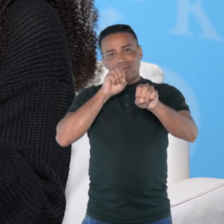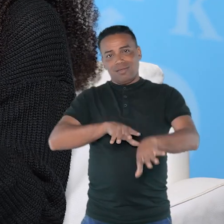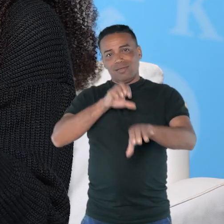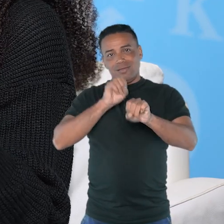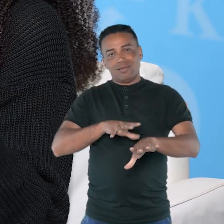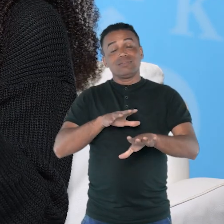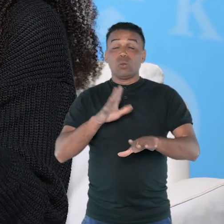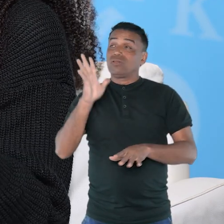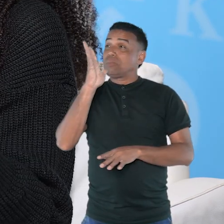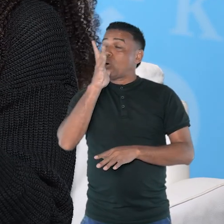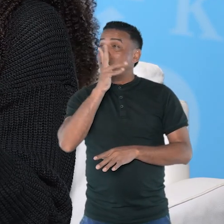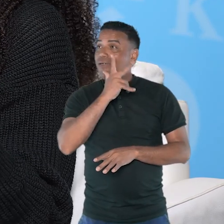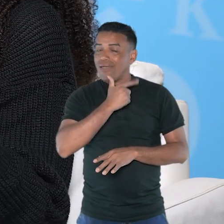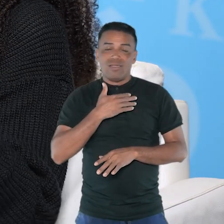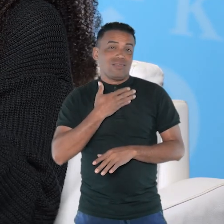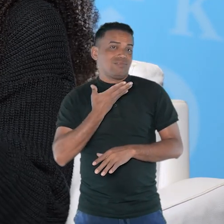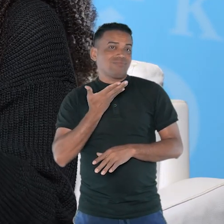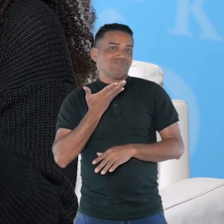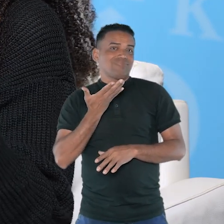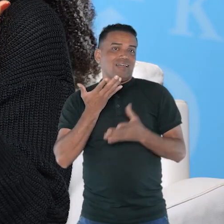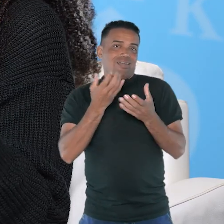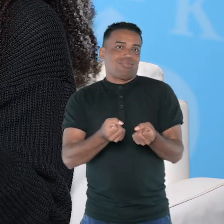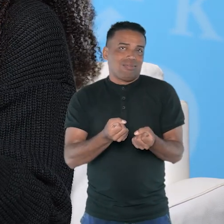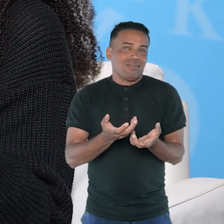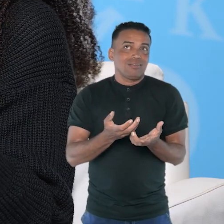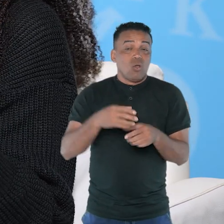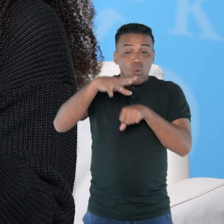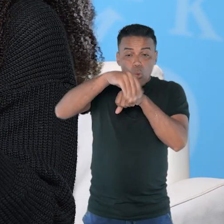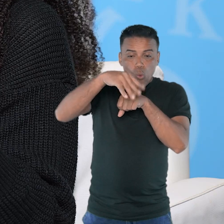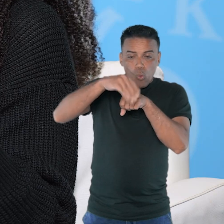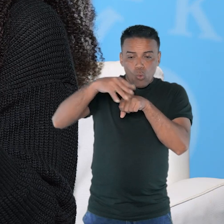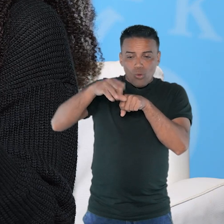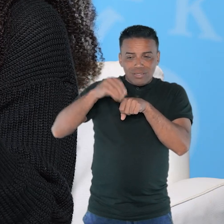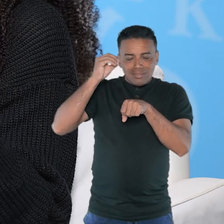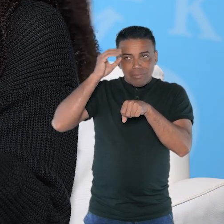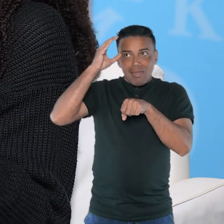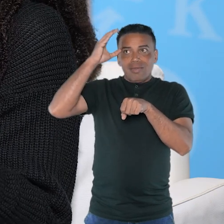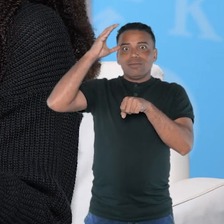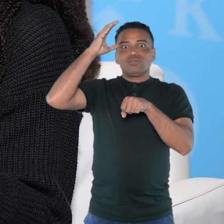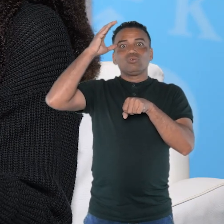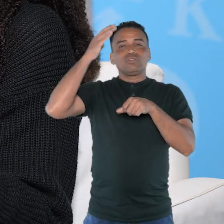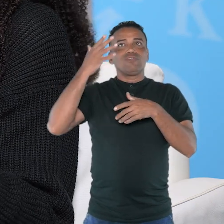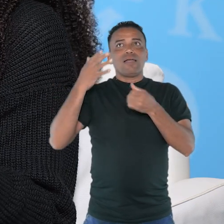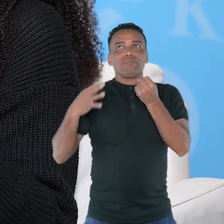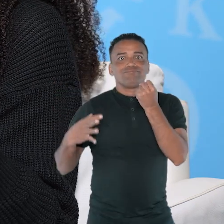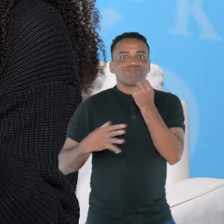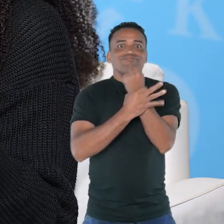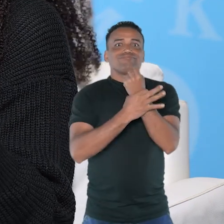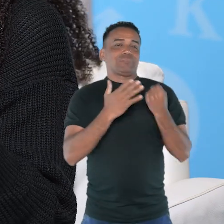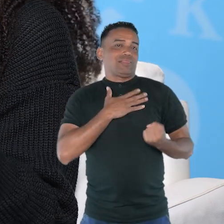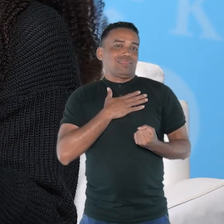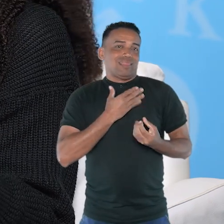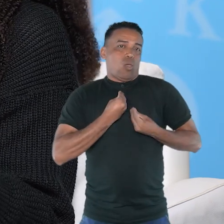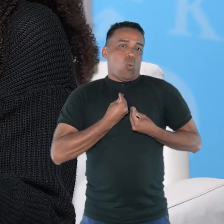foi uma coisa assim, o conhecimento que foi me levando para uma situação de mais segurança.